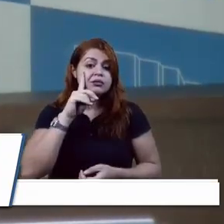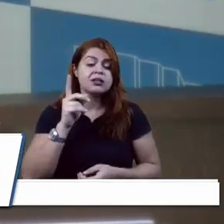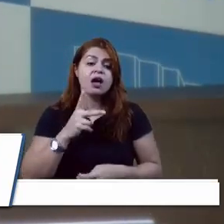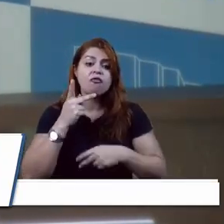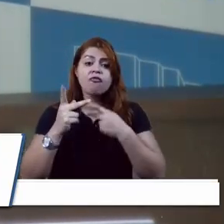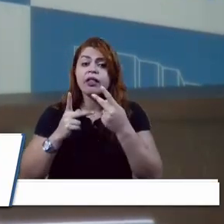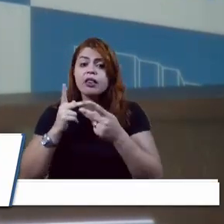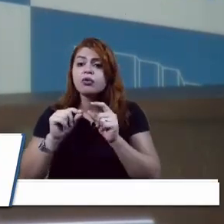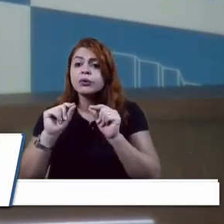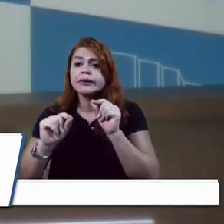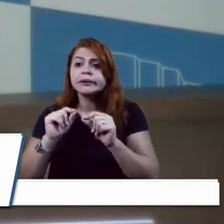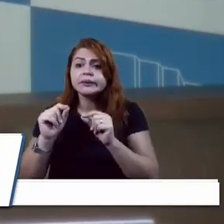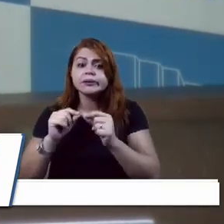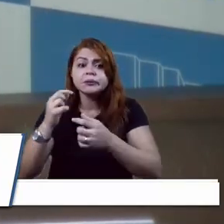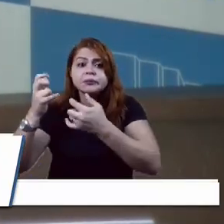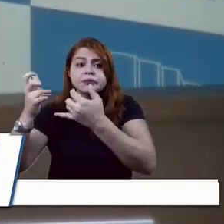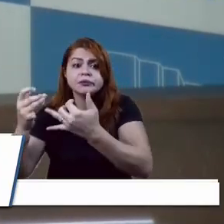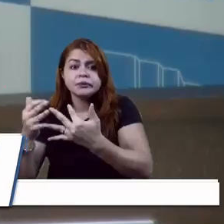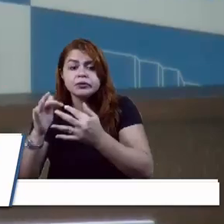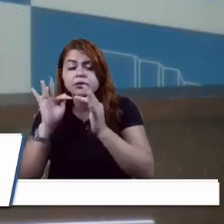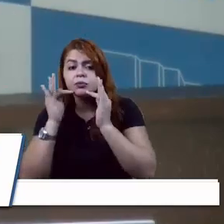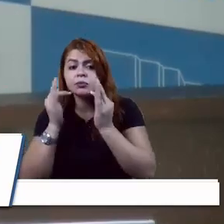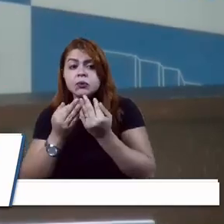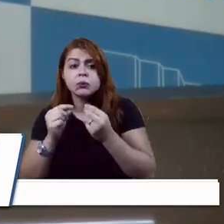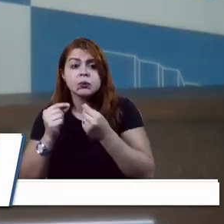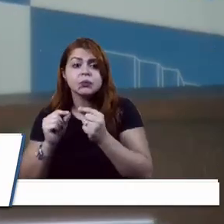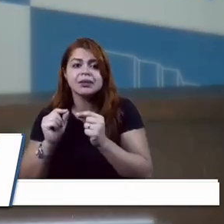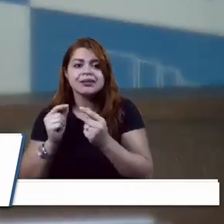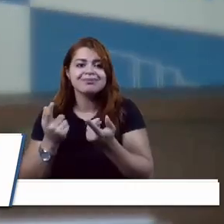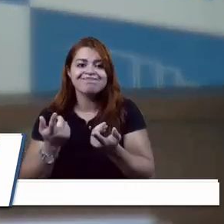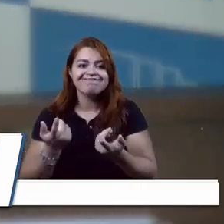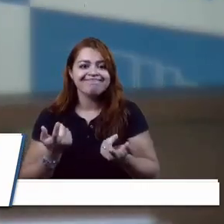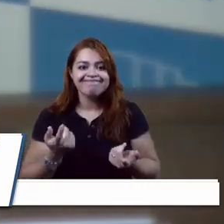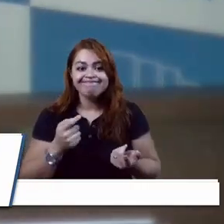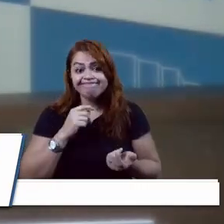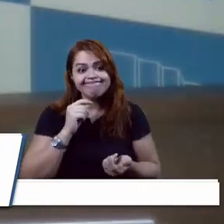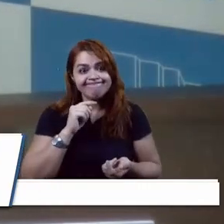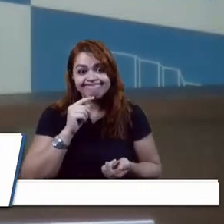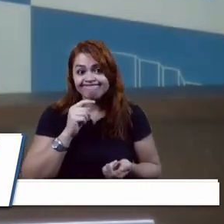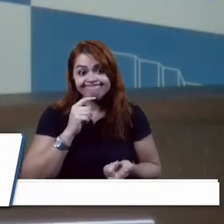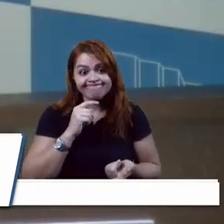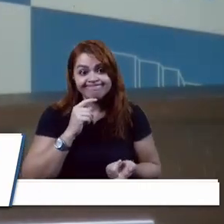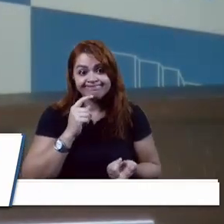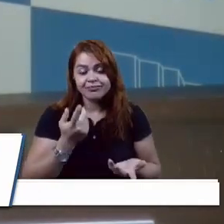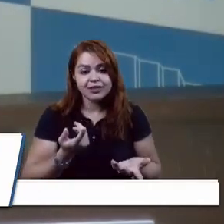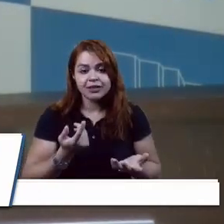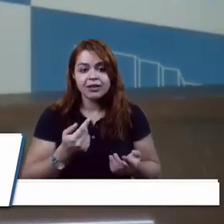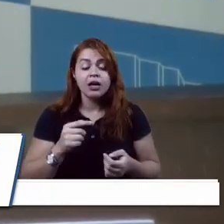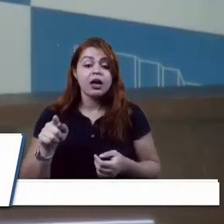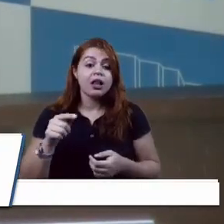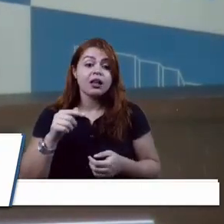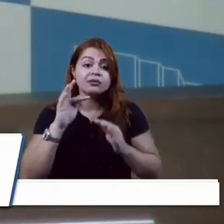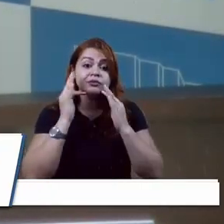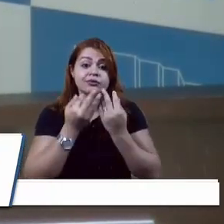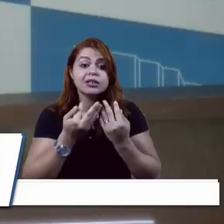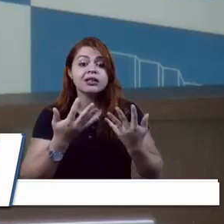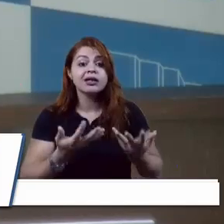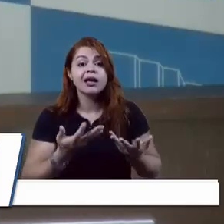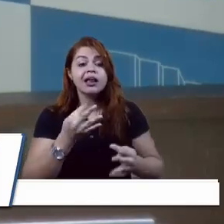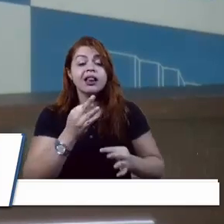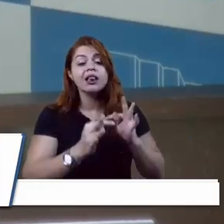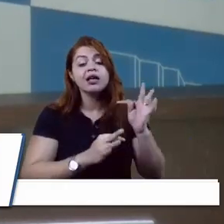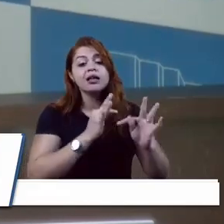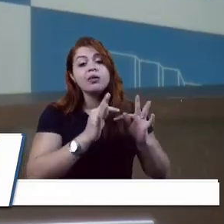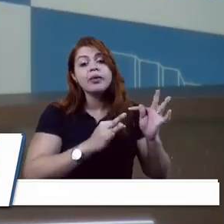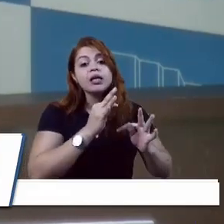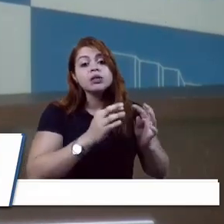querem que o seu familiar seja bem cuidado, seja feito o tratamento correto, que na maioria das vezes essas